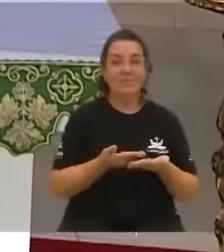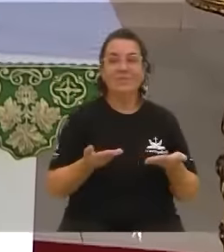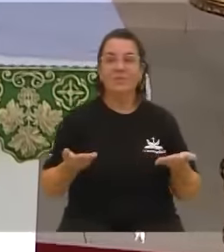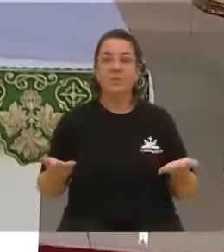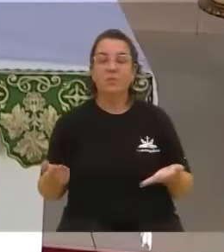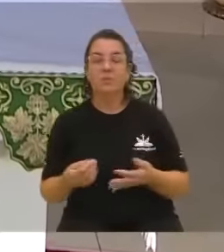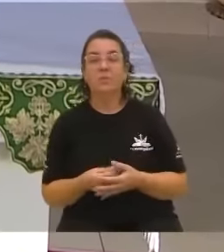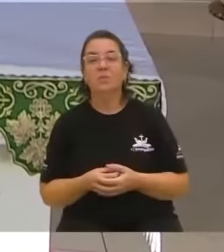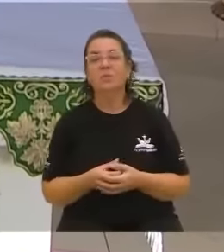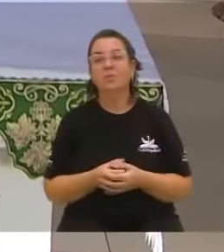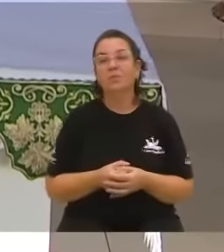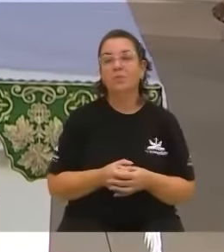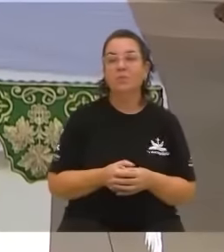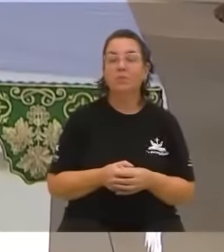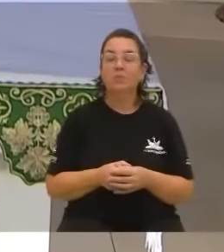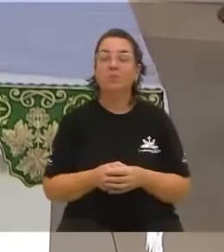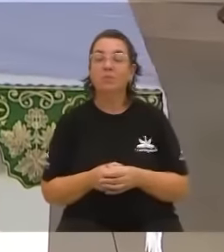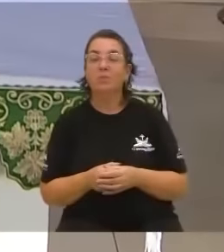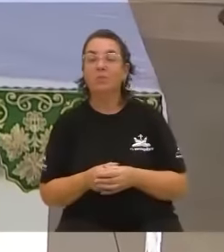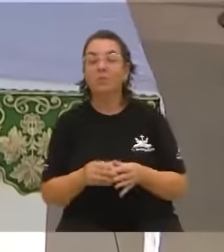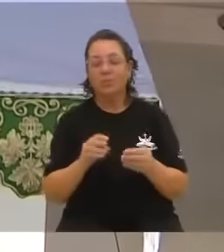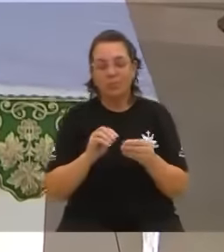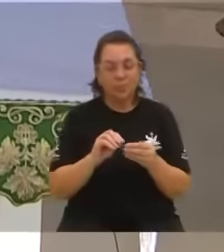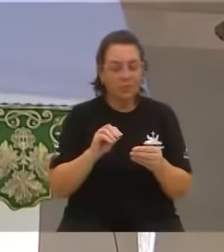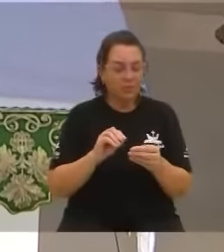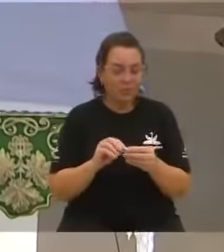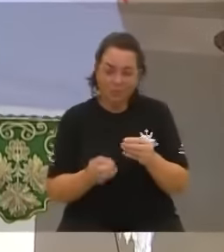Seus irmãos,